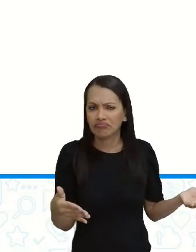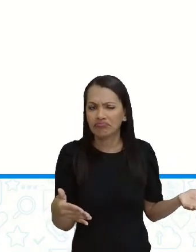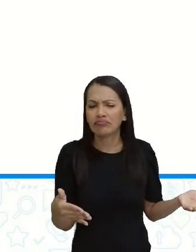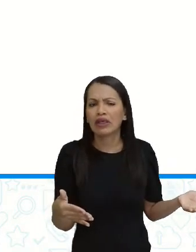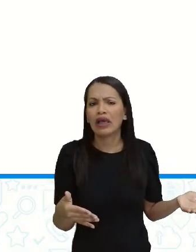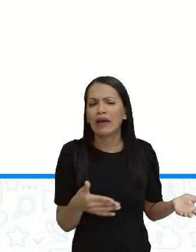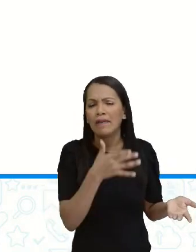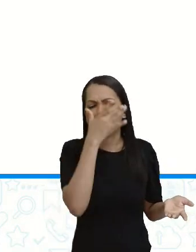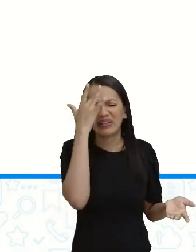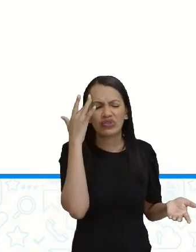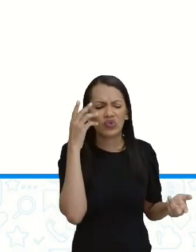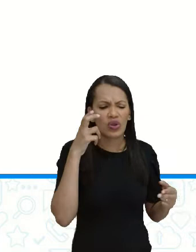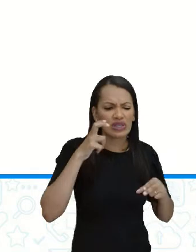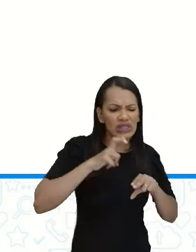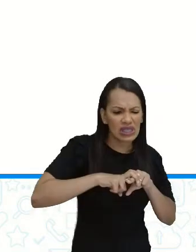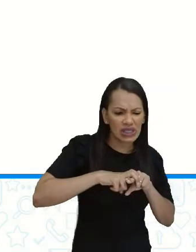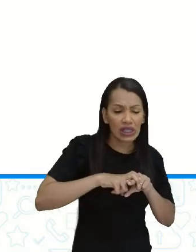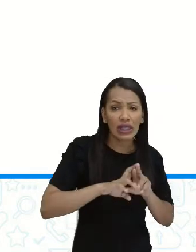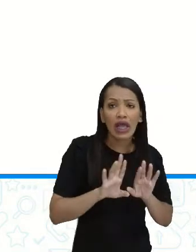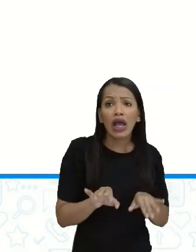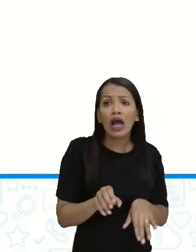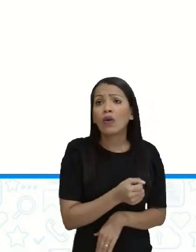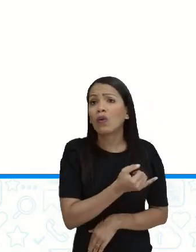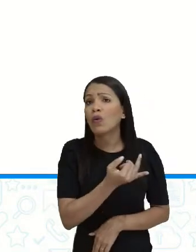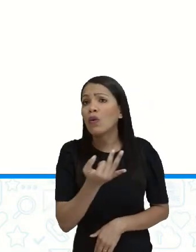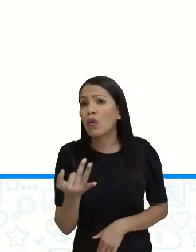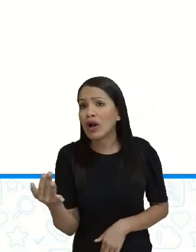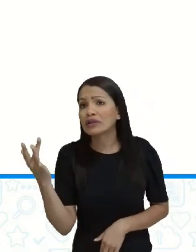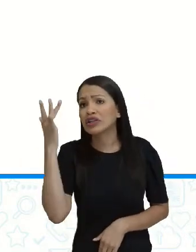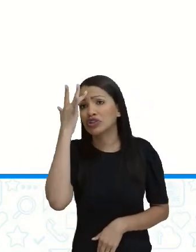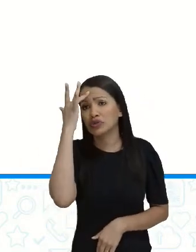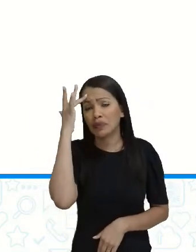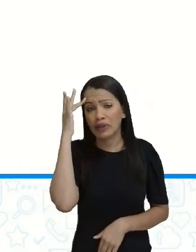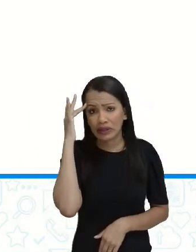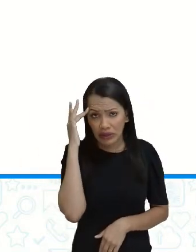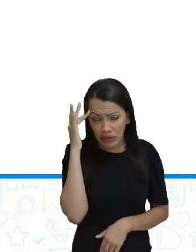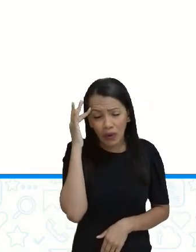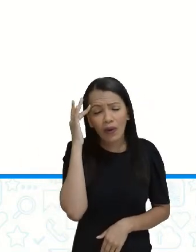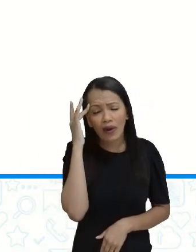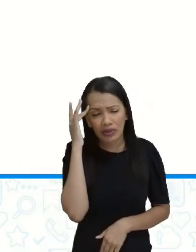Tem alguém que está explorando a professora, né? Eu vou ler de novo. Mas é a minha